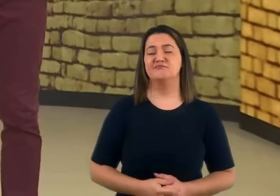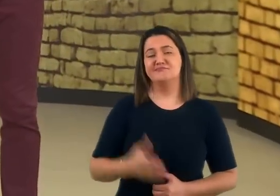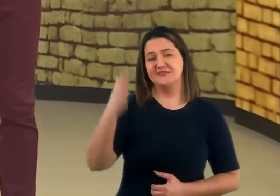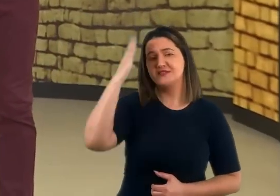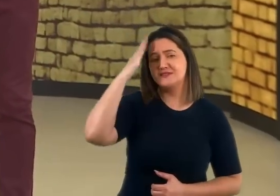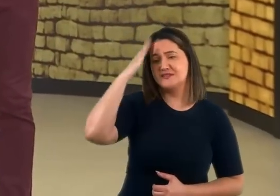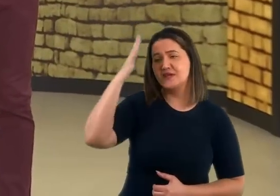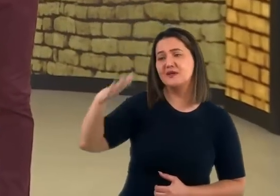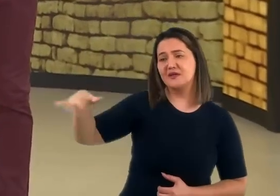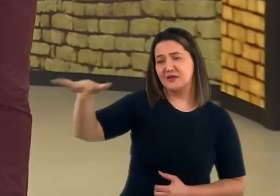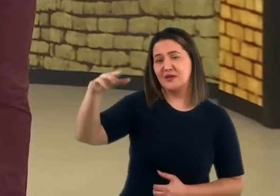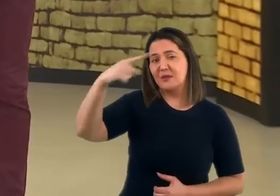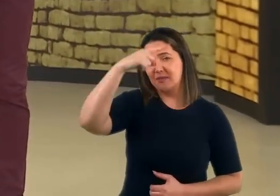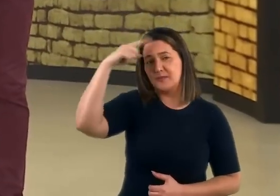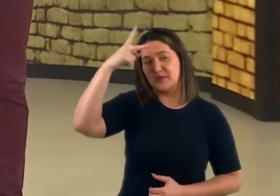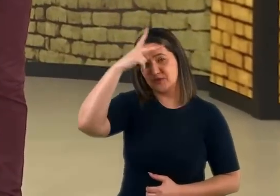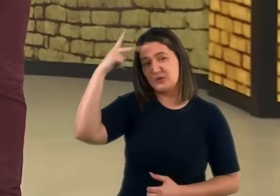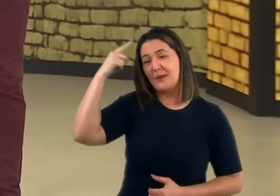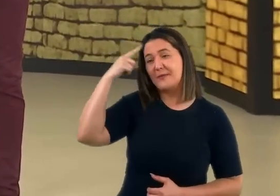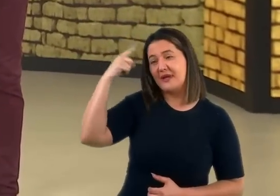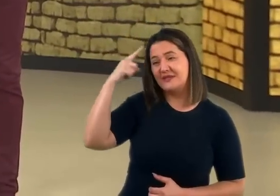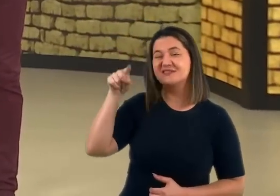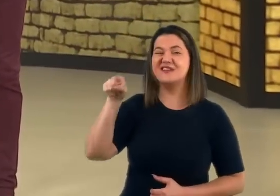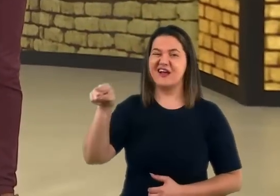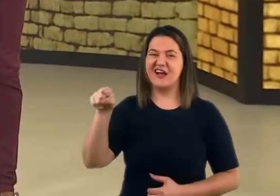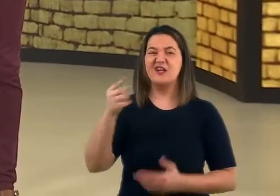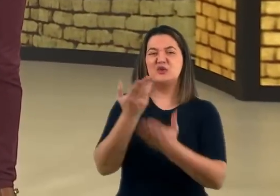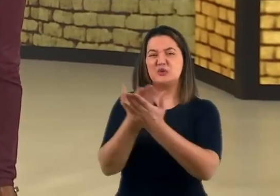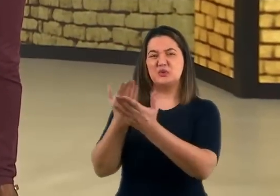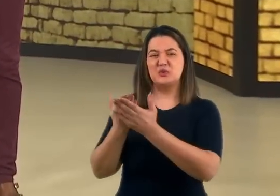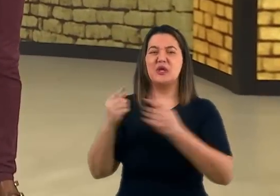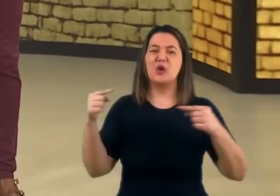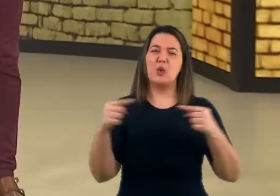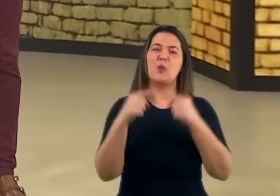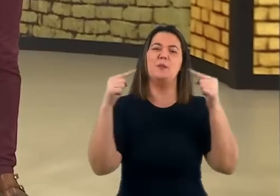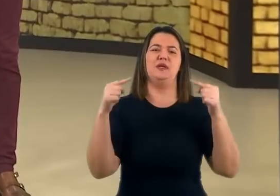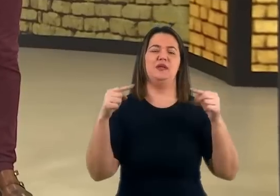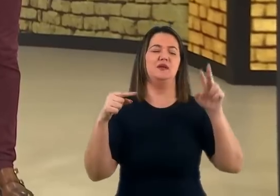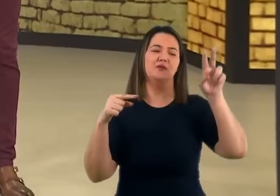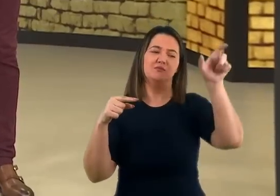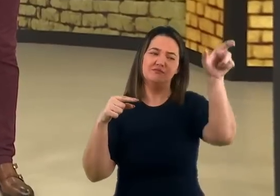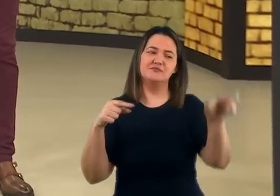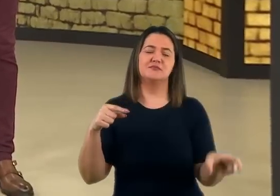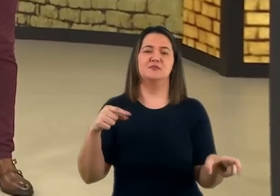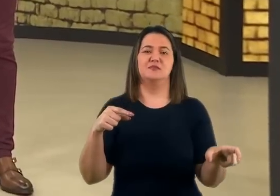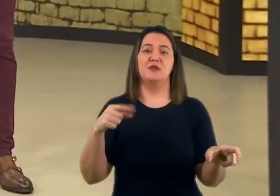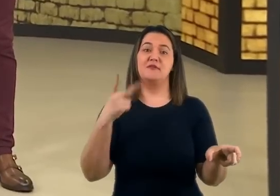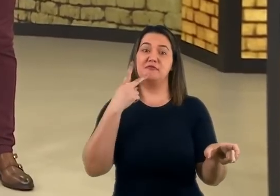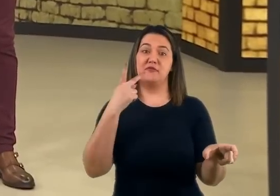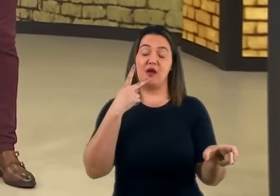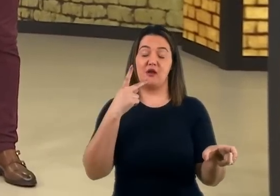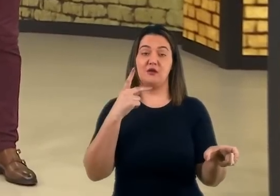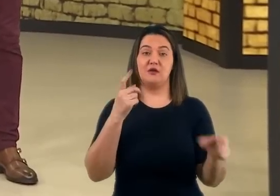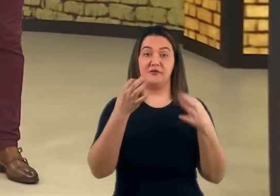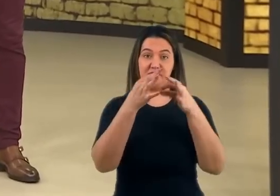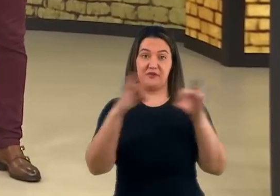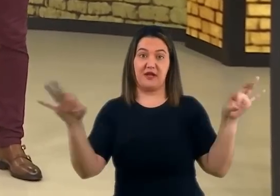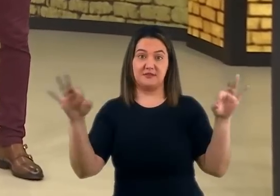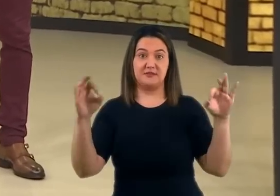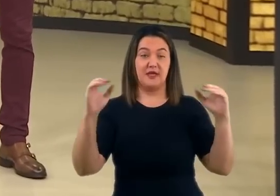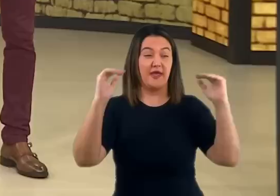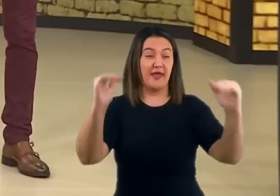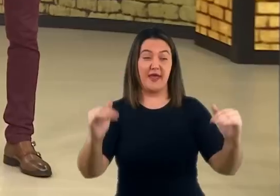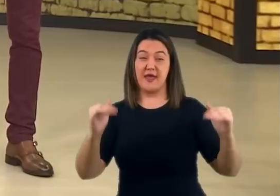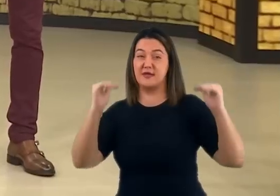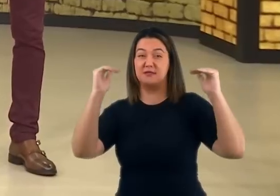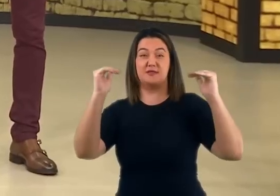insistem em aplicar Antíoco Epifânio à profecia dizem que a expressão excessivamente grande apontava para